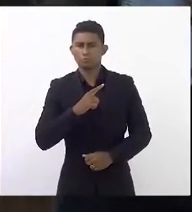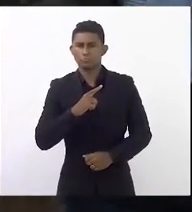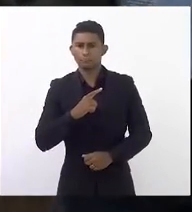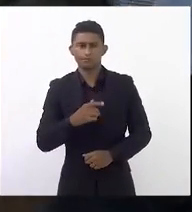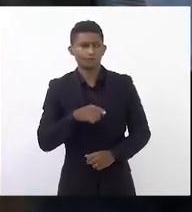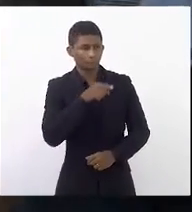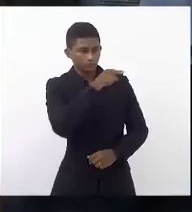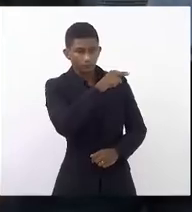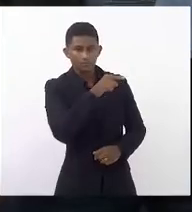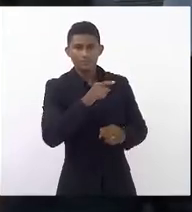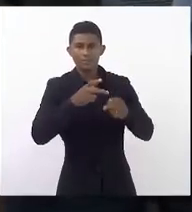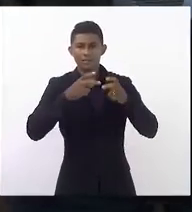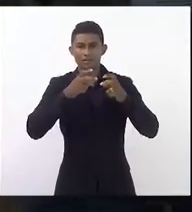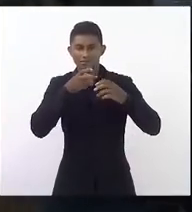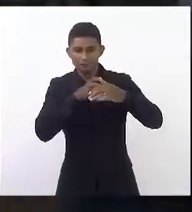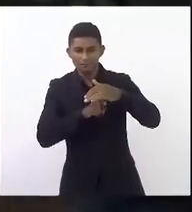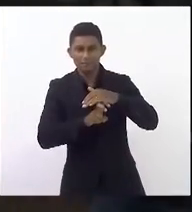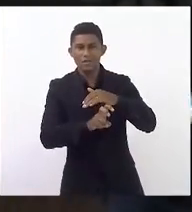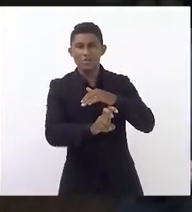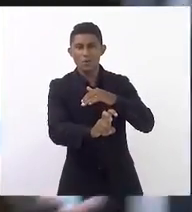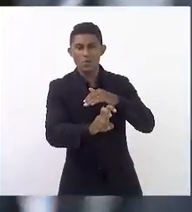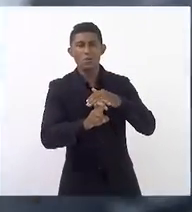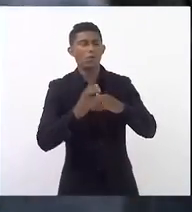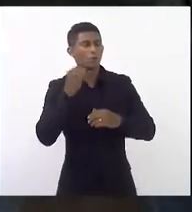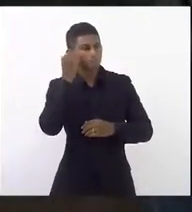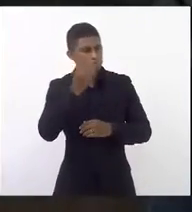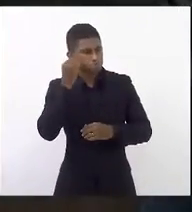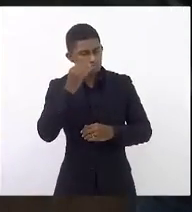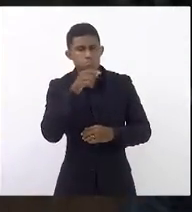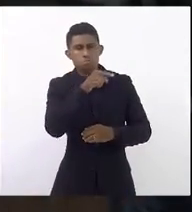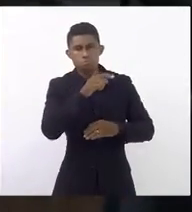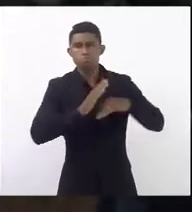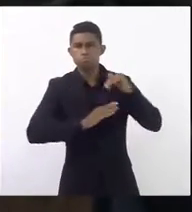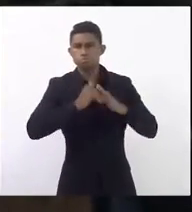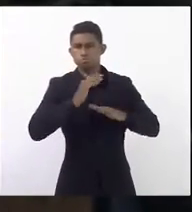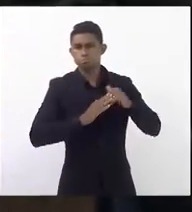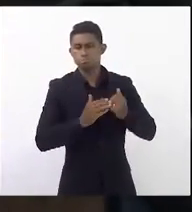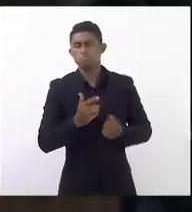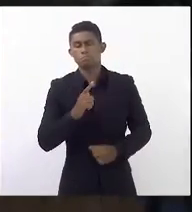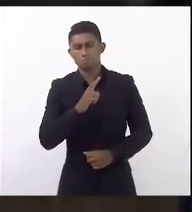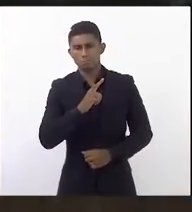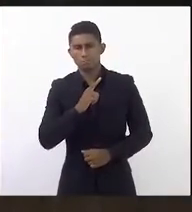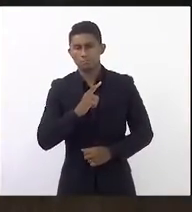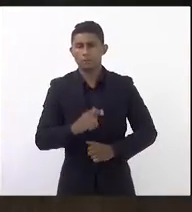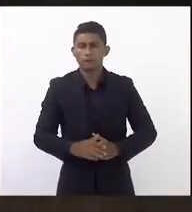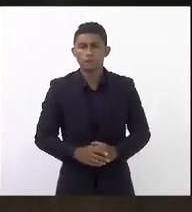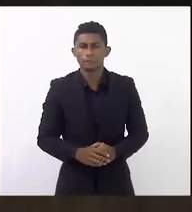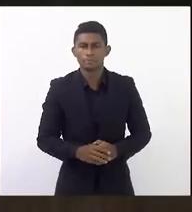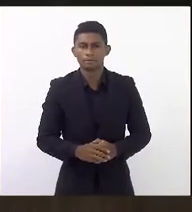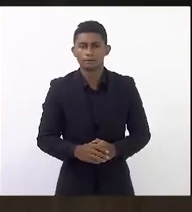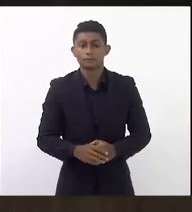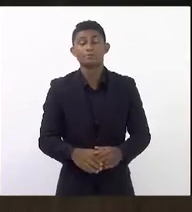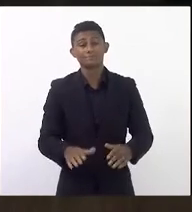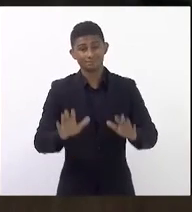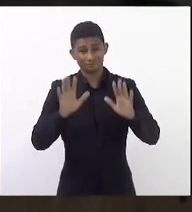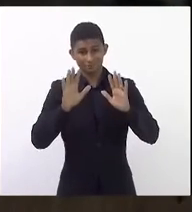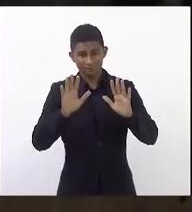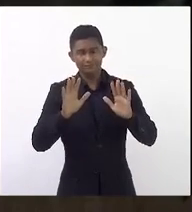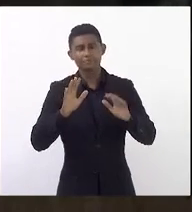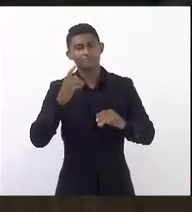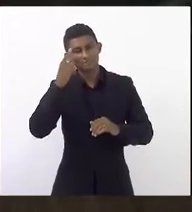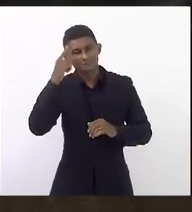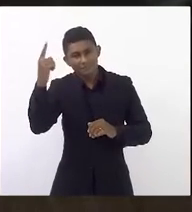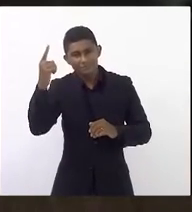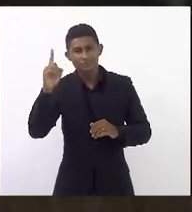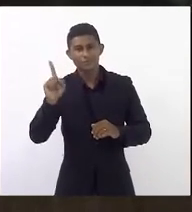do metrô, conhece a questão técnica. Mas, como nós somos fiéis àquela lei